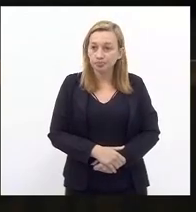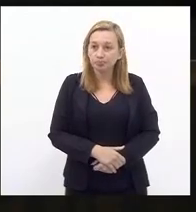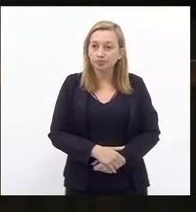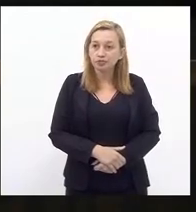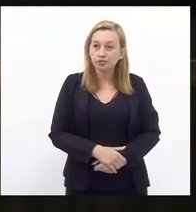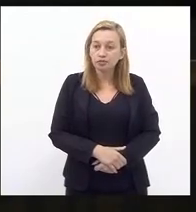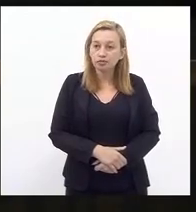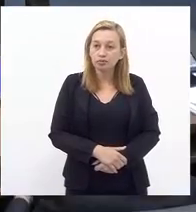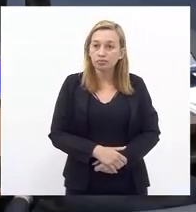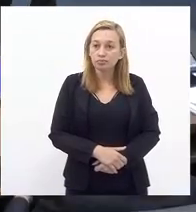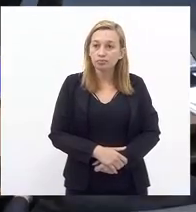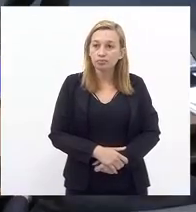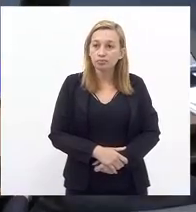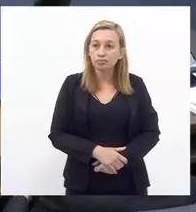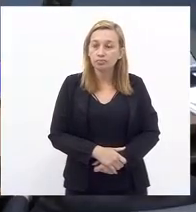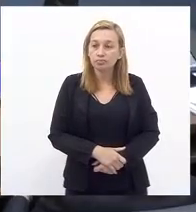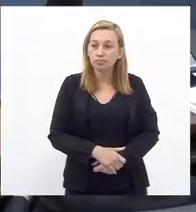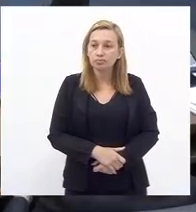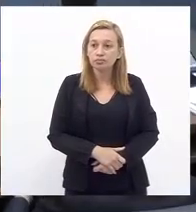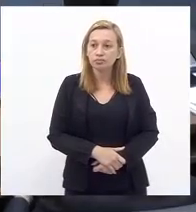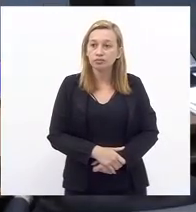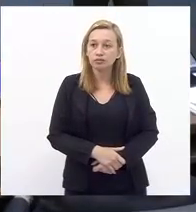E aí